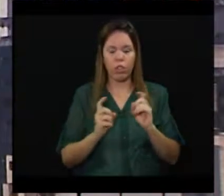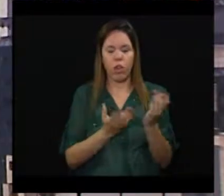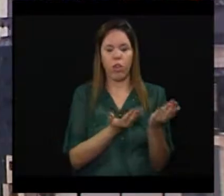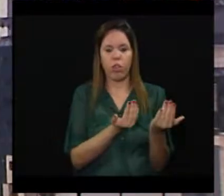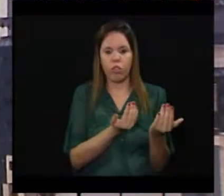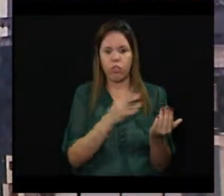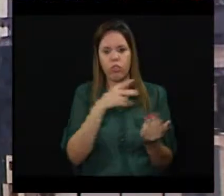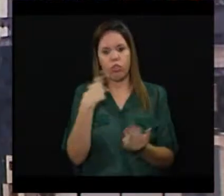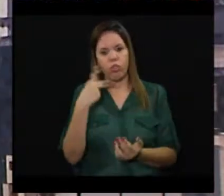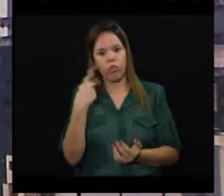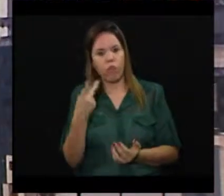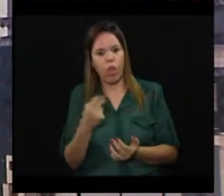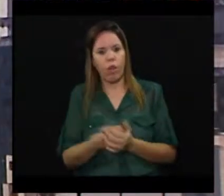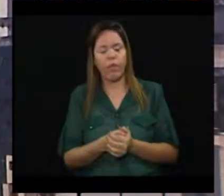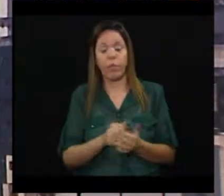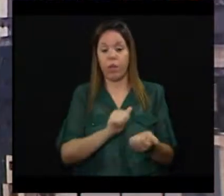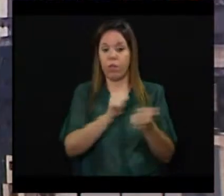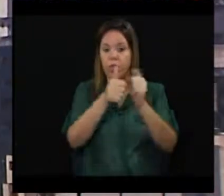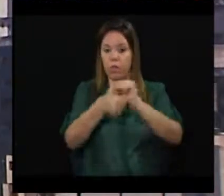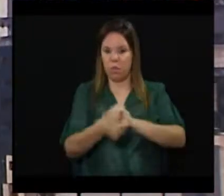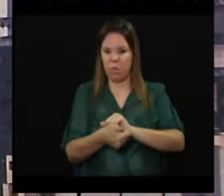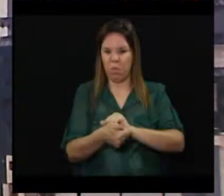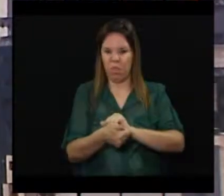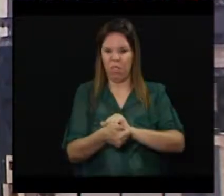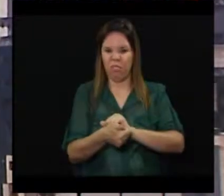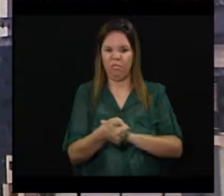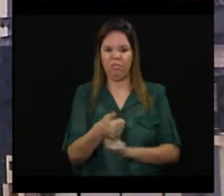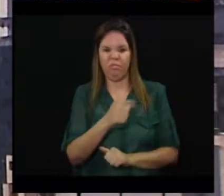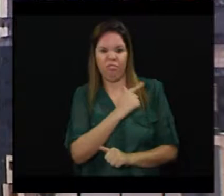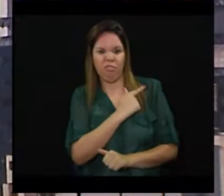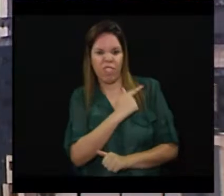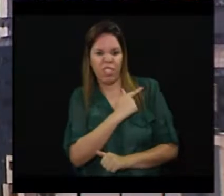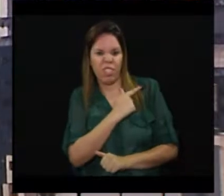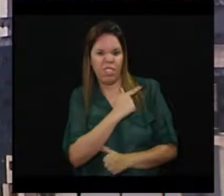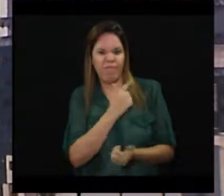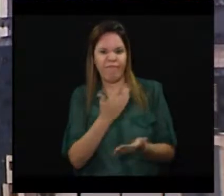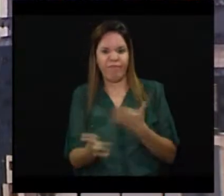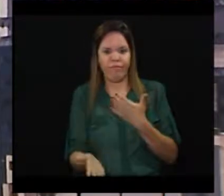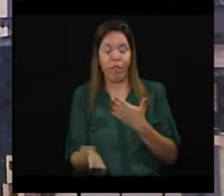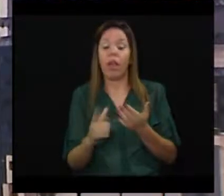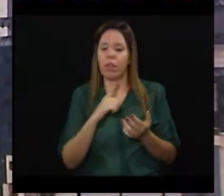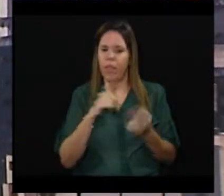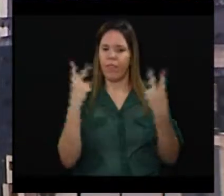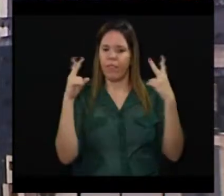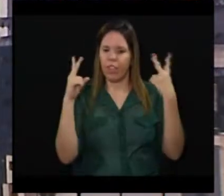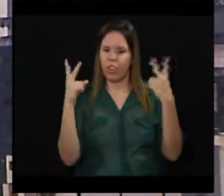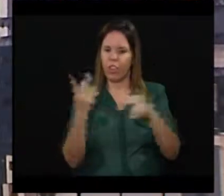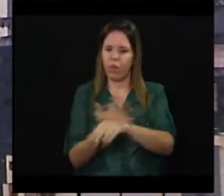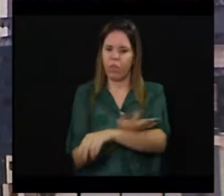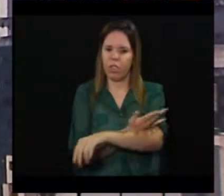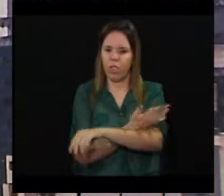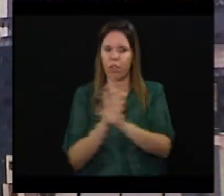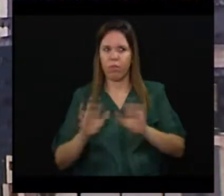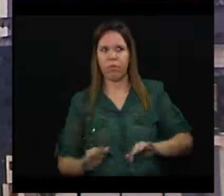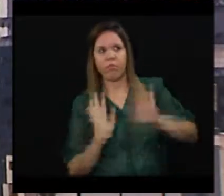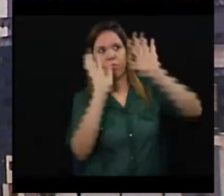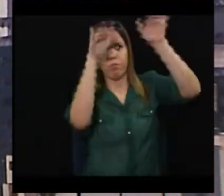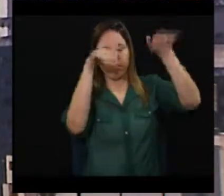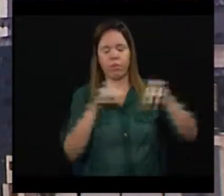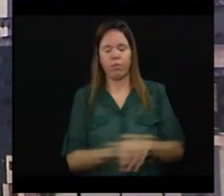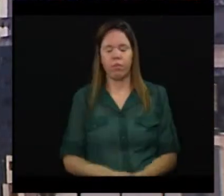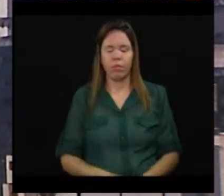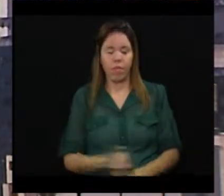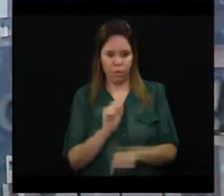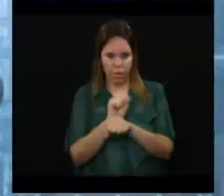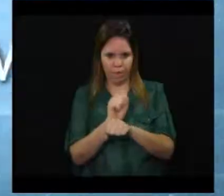Jovem e o esporte com a derrota do Guarani na Série B, mas tem a vitória emocionante também do basquete Veracruz. Não